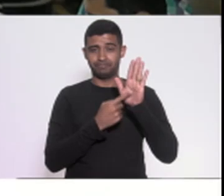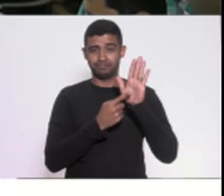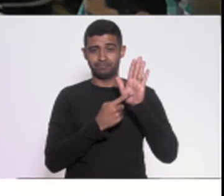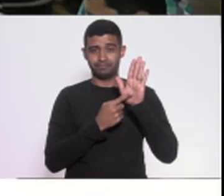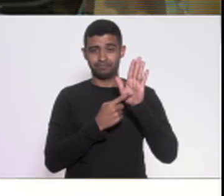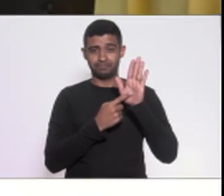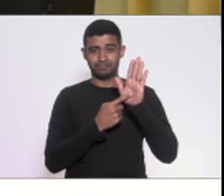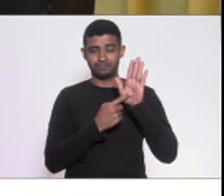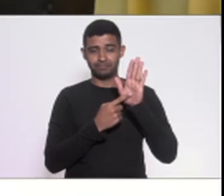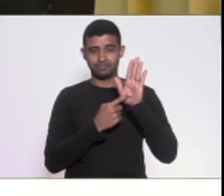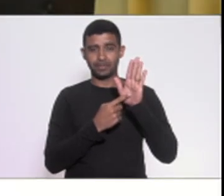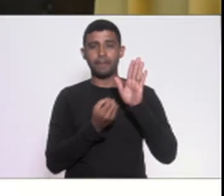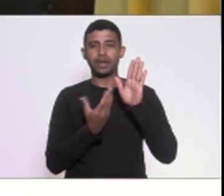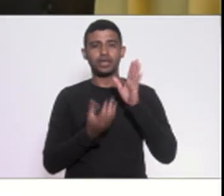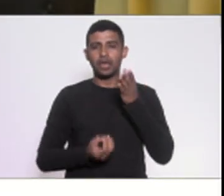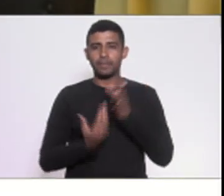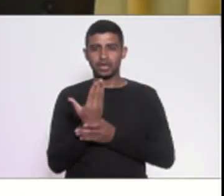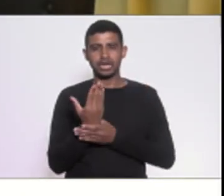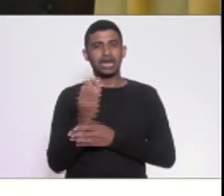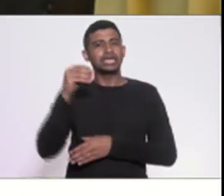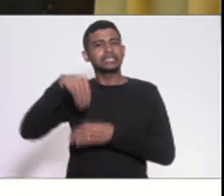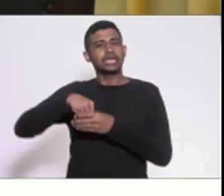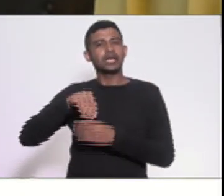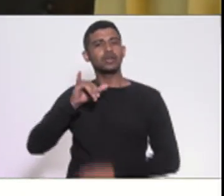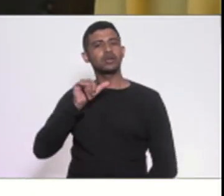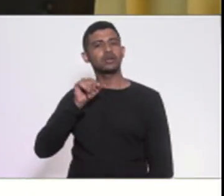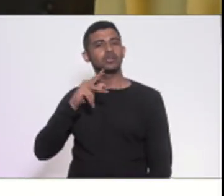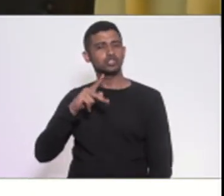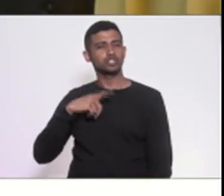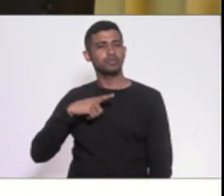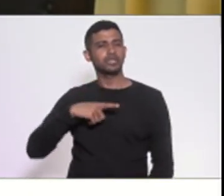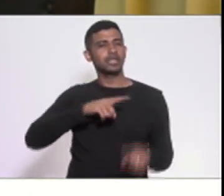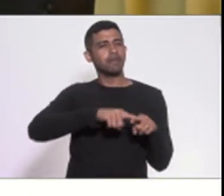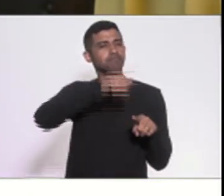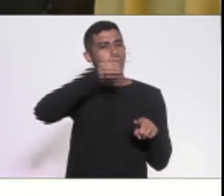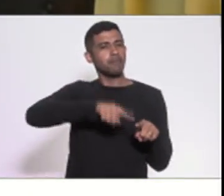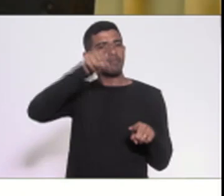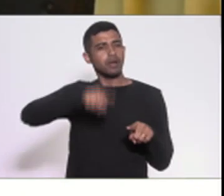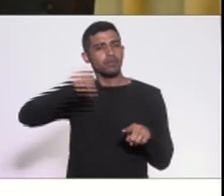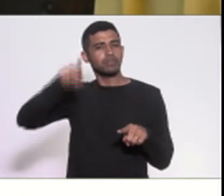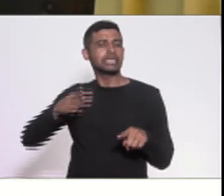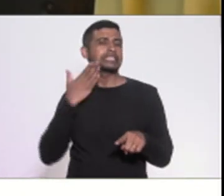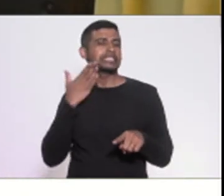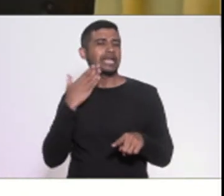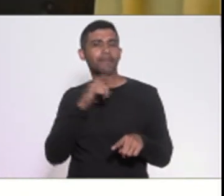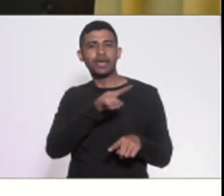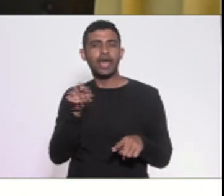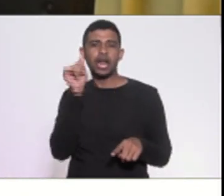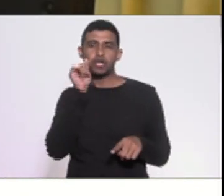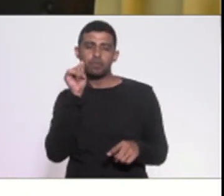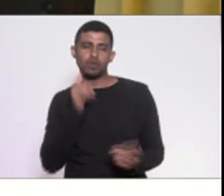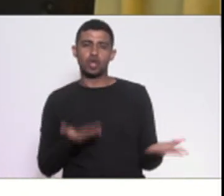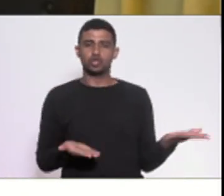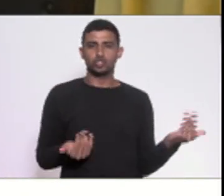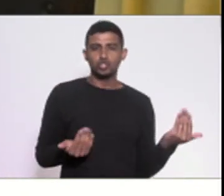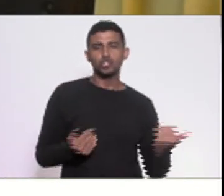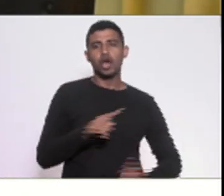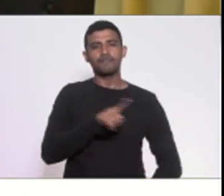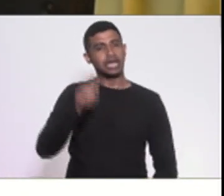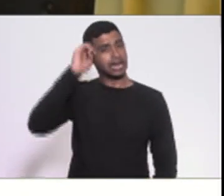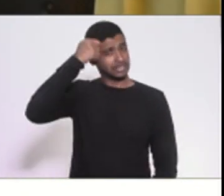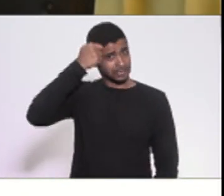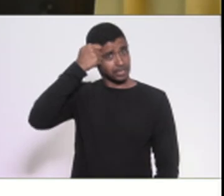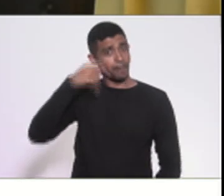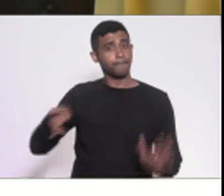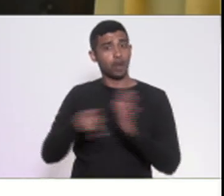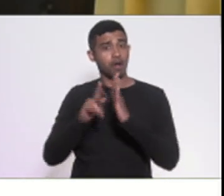que passou, que é a criação dentro do ISP, que faça a estatística do assassinato de jovens, né, negras nas